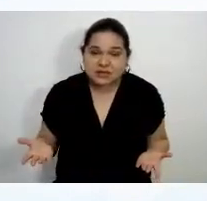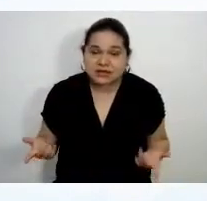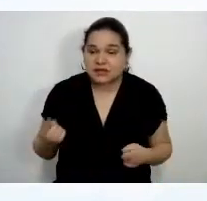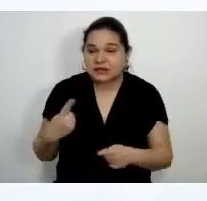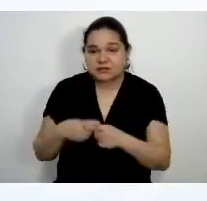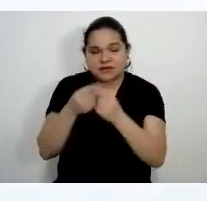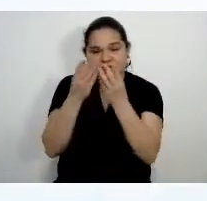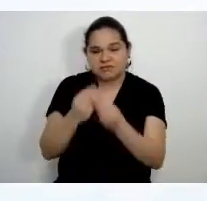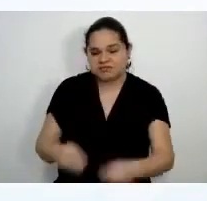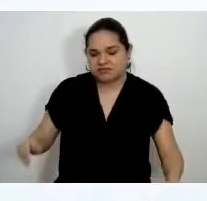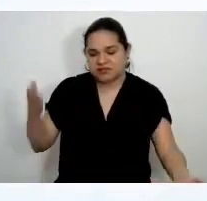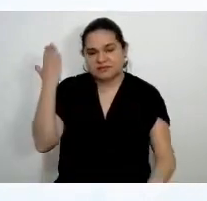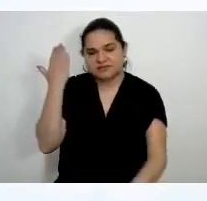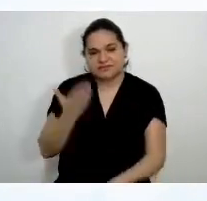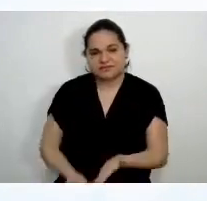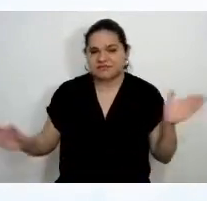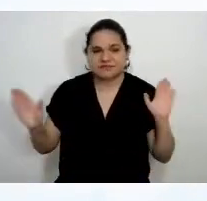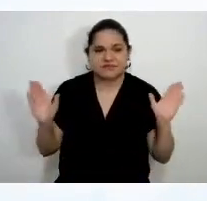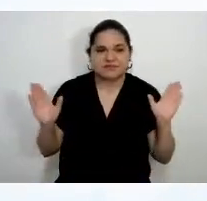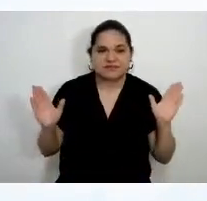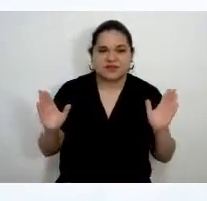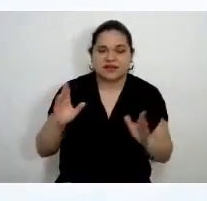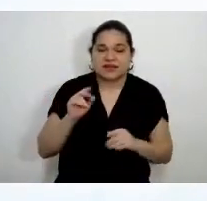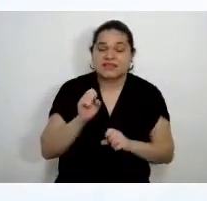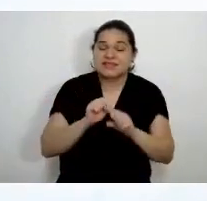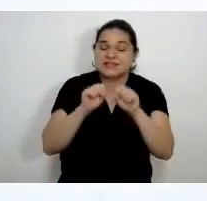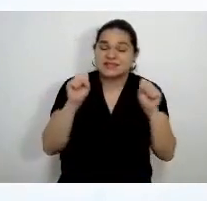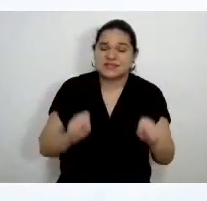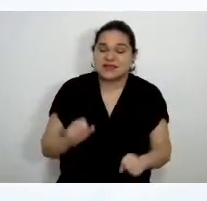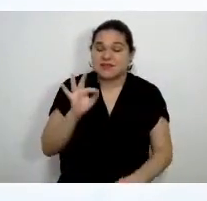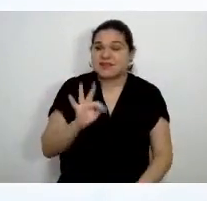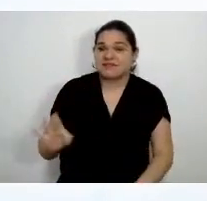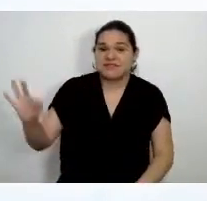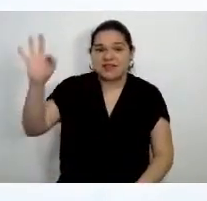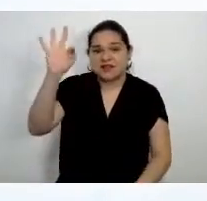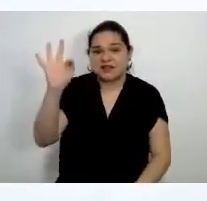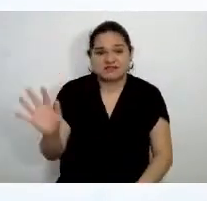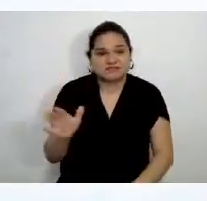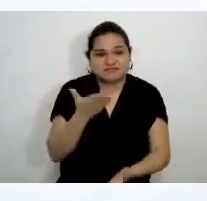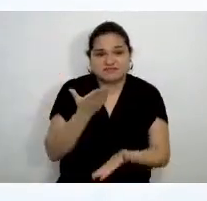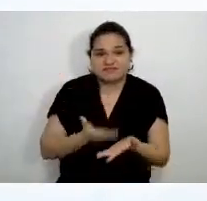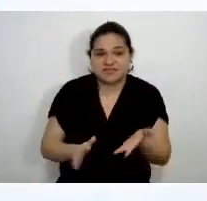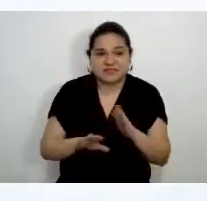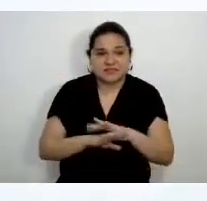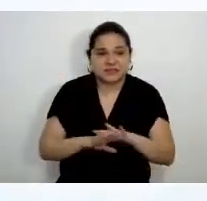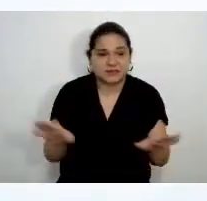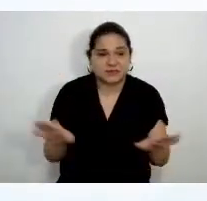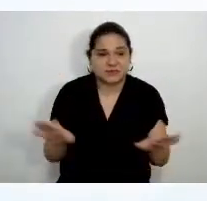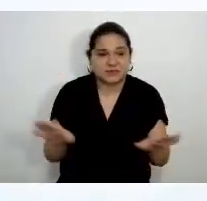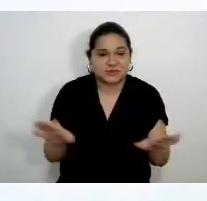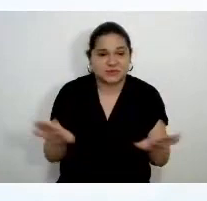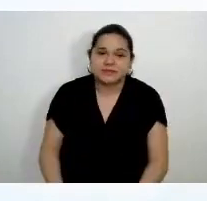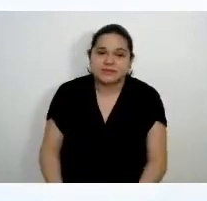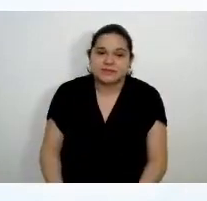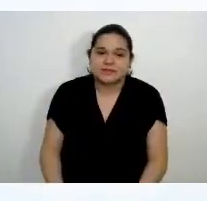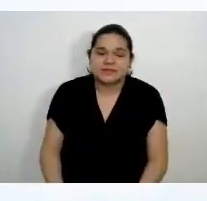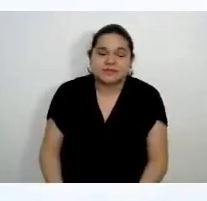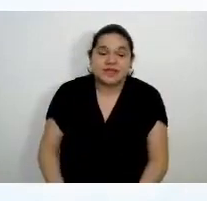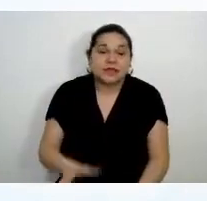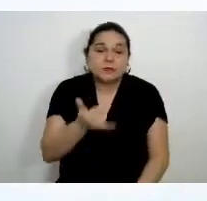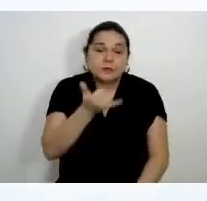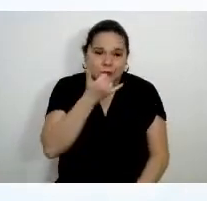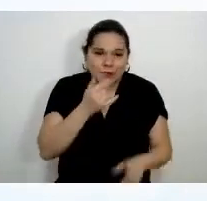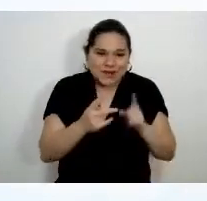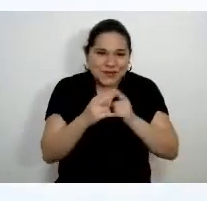faliu, o sistema federal de saúde. Você interrompeu novamente, lembrando, né? O senhor falou uma coisa, uma verdade. Realmente a gente